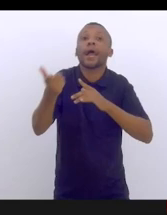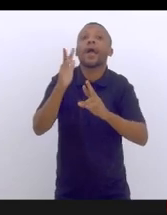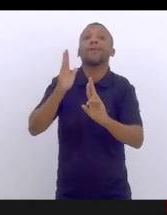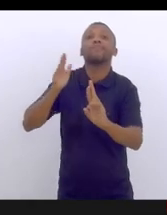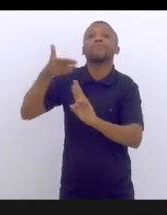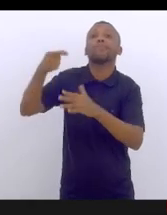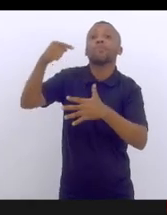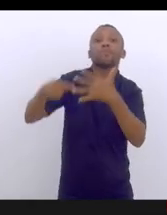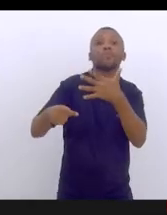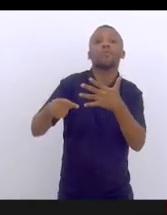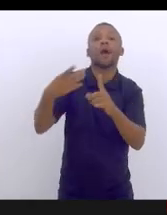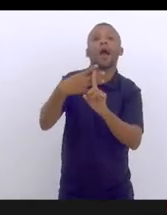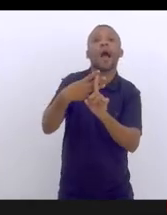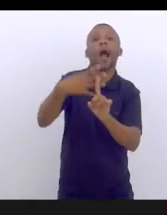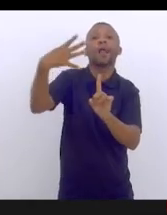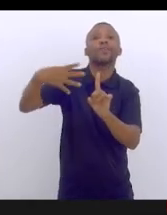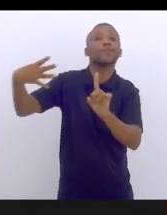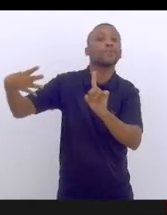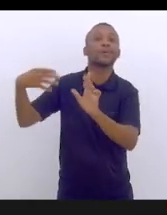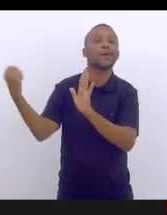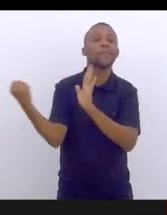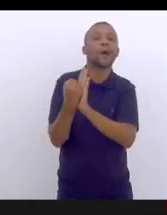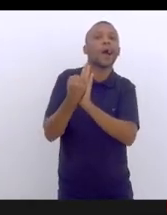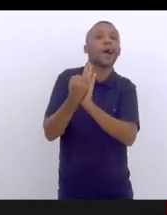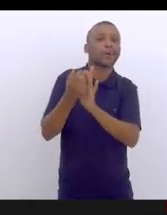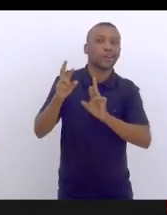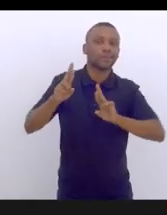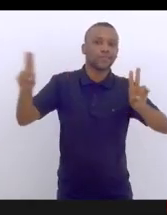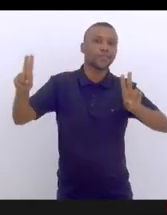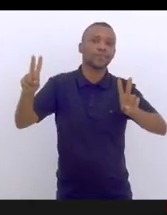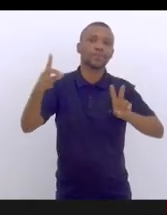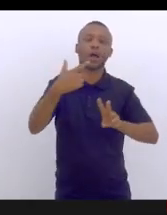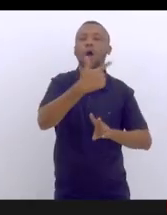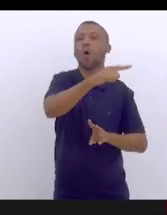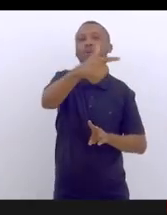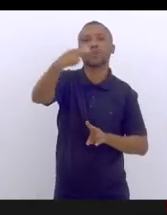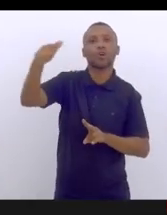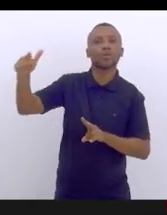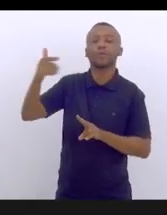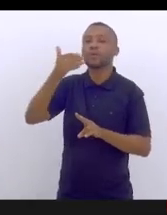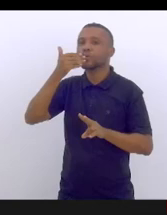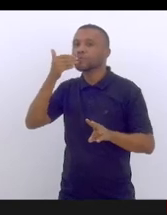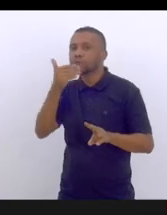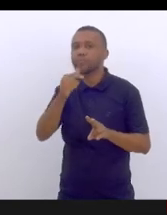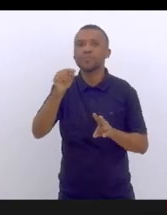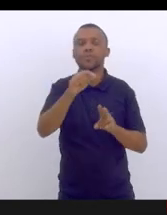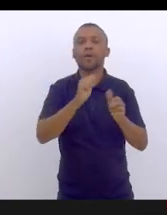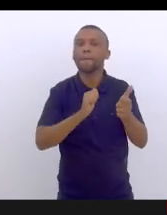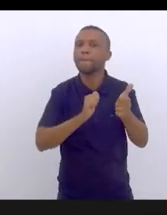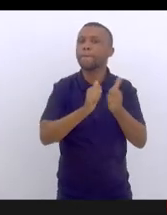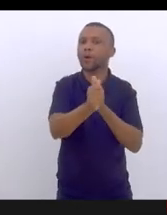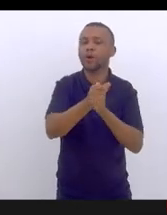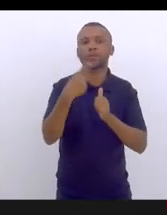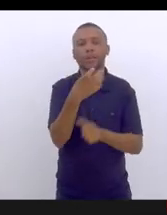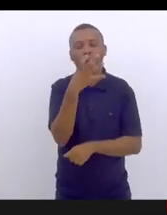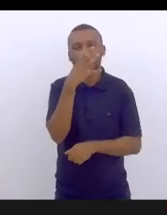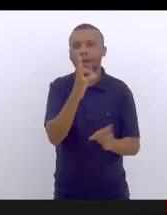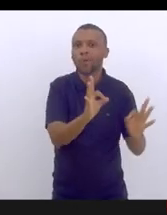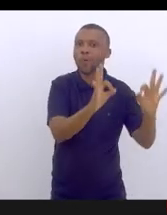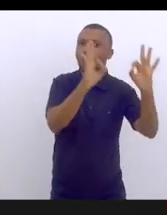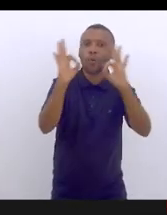item de pessoas qualificadas, diferentes das outras, para esse tipo de esporte que a gente tem que assistir